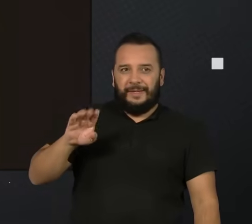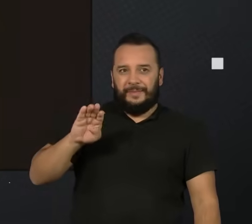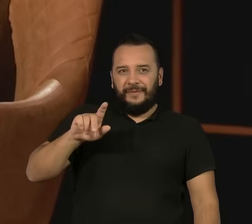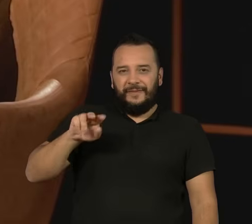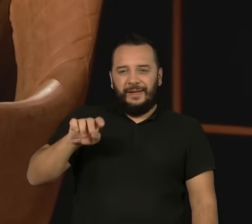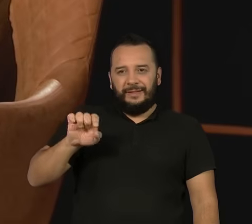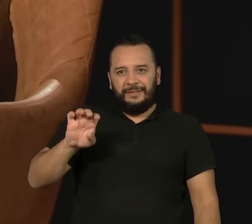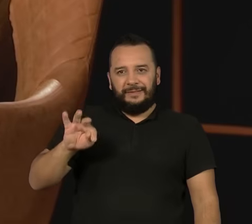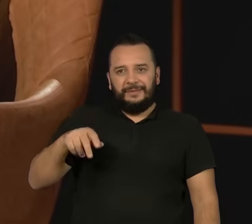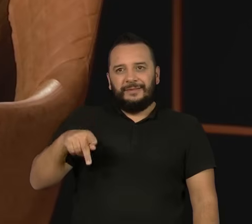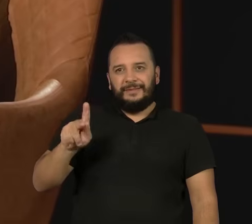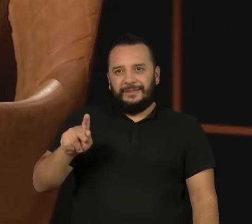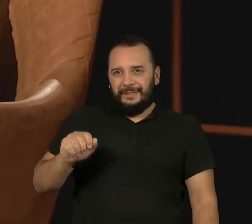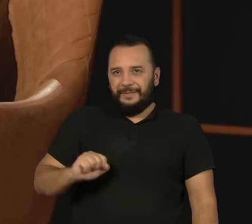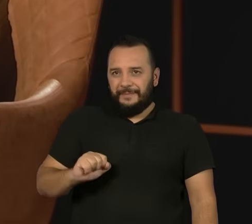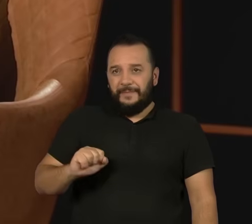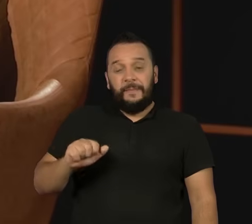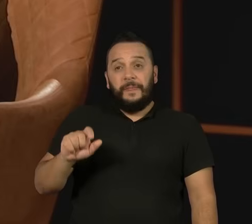da atriz,